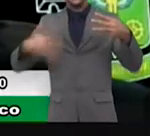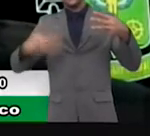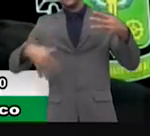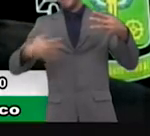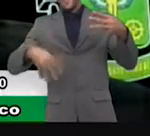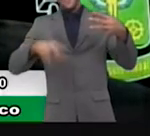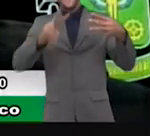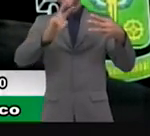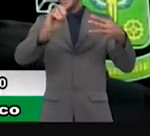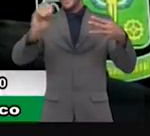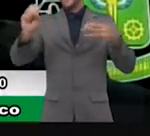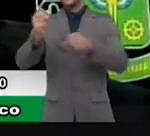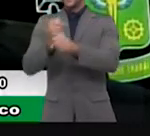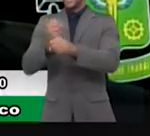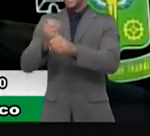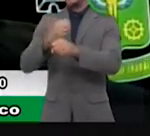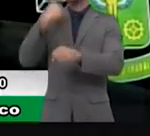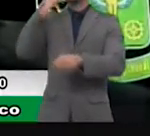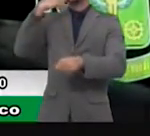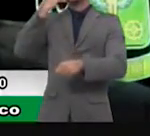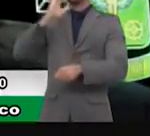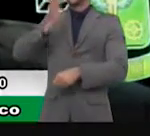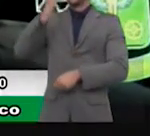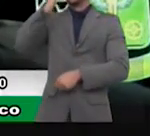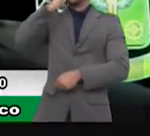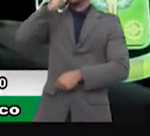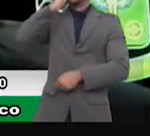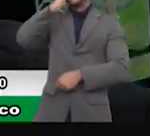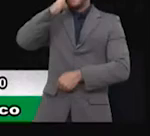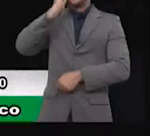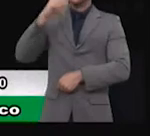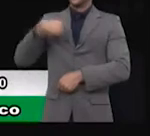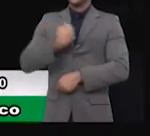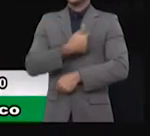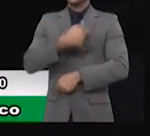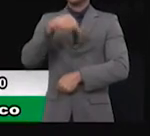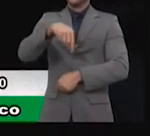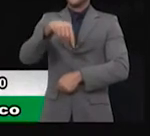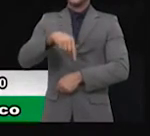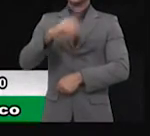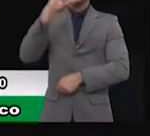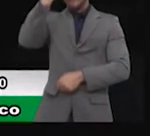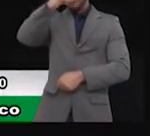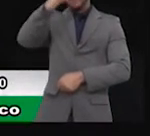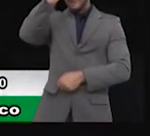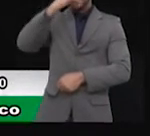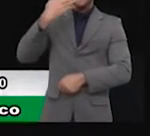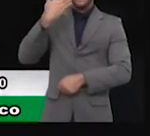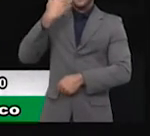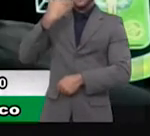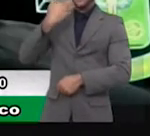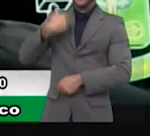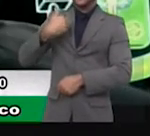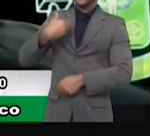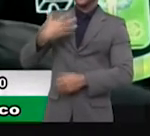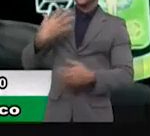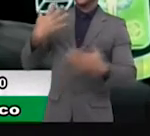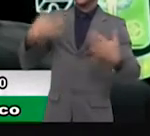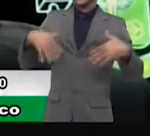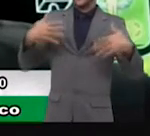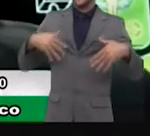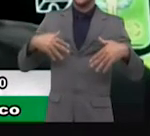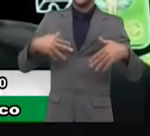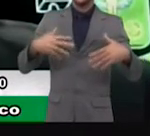uns 500 anos de história aí, meu irmão. É, aprendemos muito com eles. Verdade. Deixar de agradecer também a minha